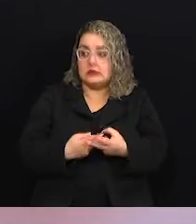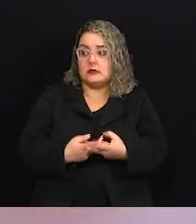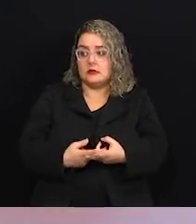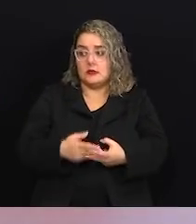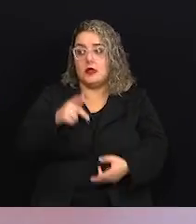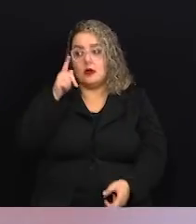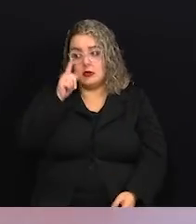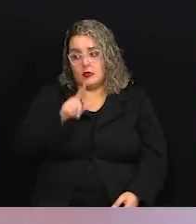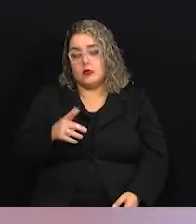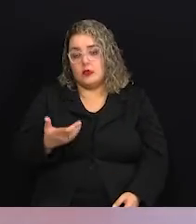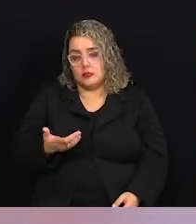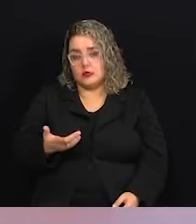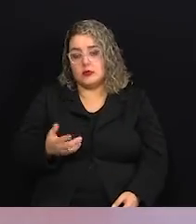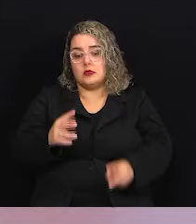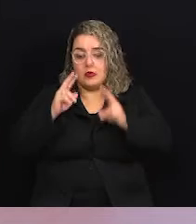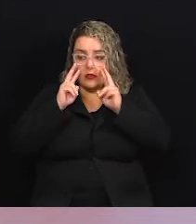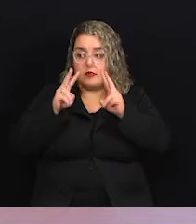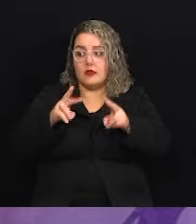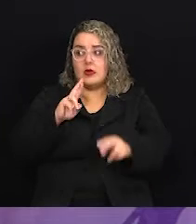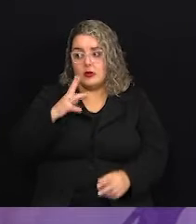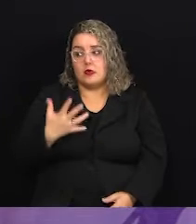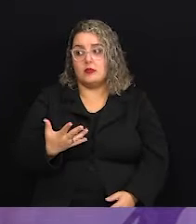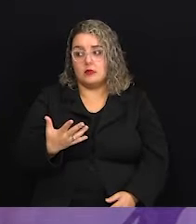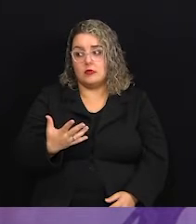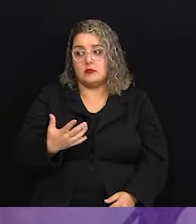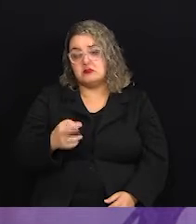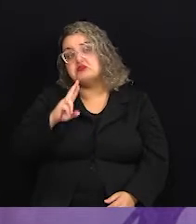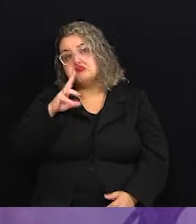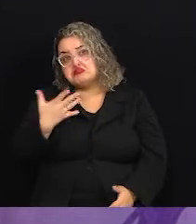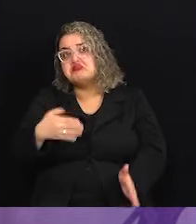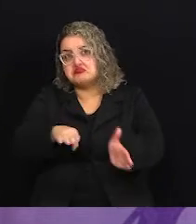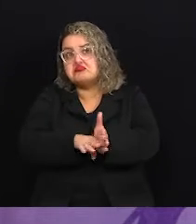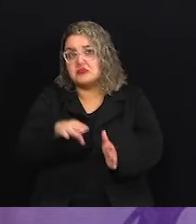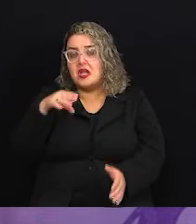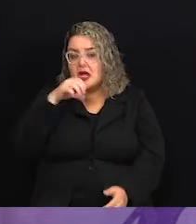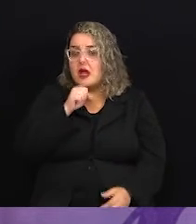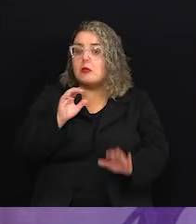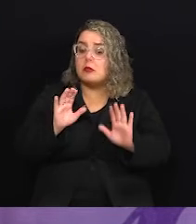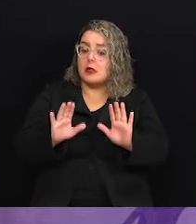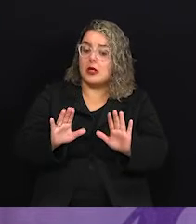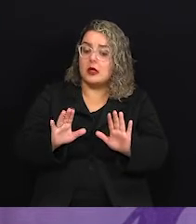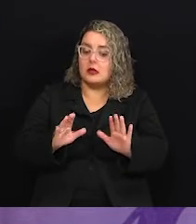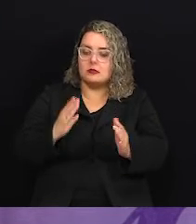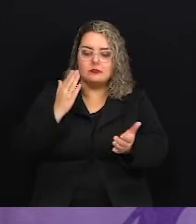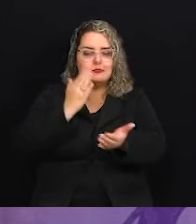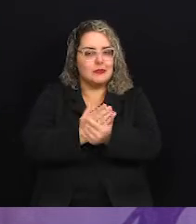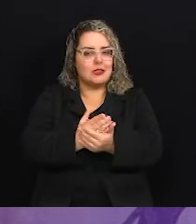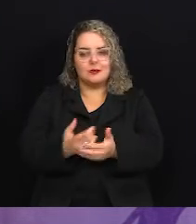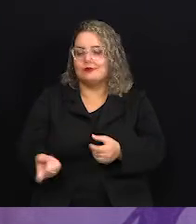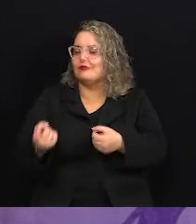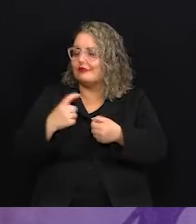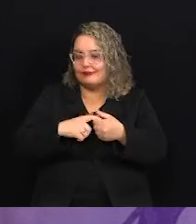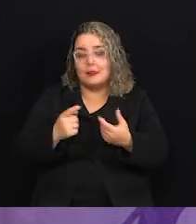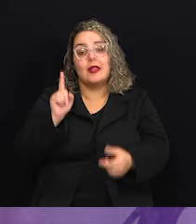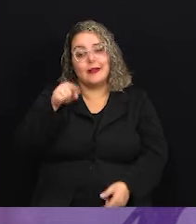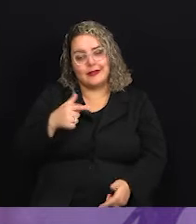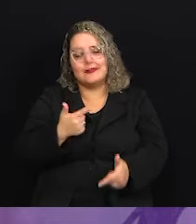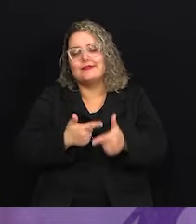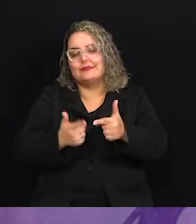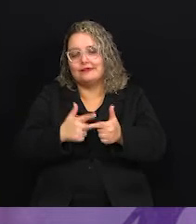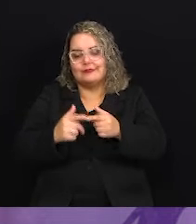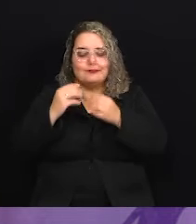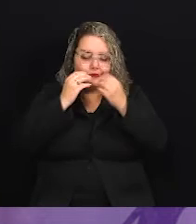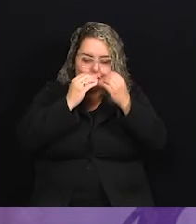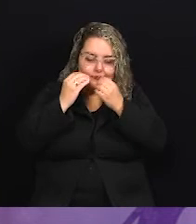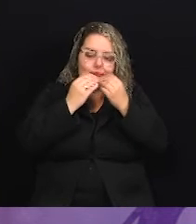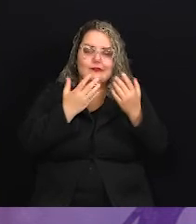ter paciência para começar a ver o resultado. O resultado até que chega rápido, mas parou, voltou. Esse é o